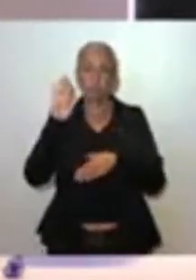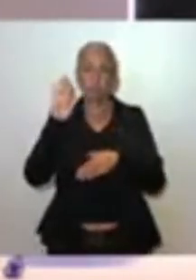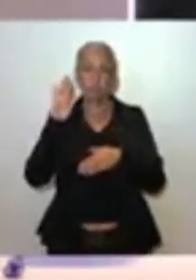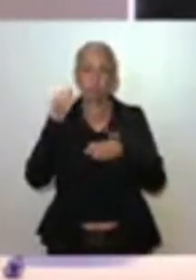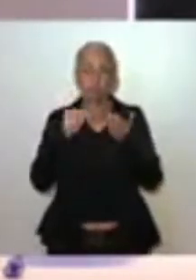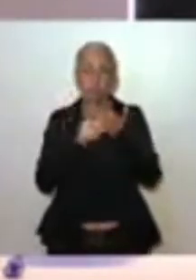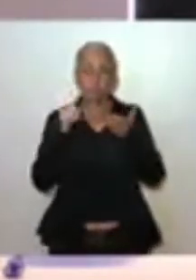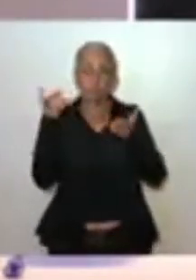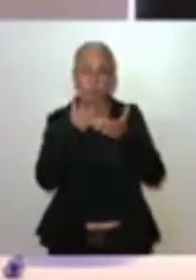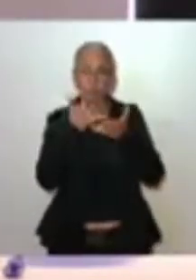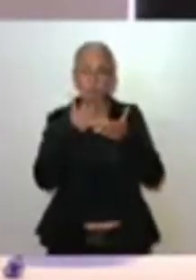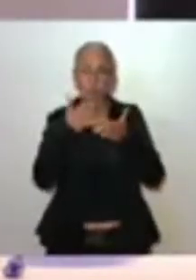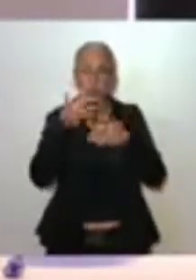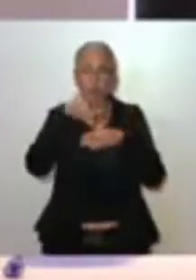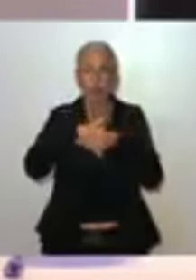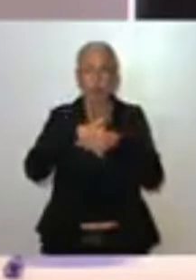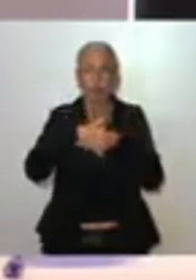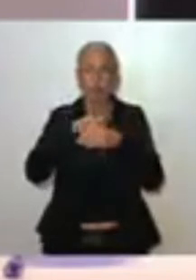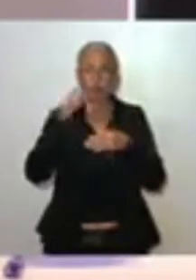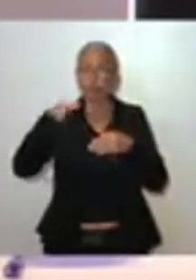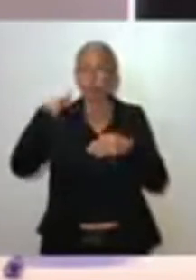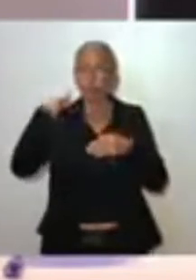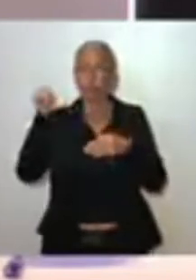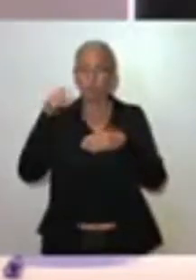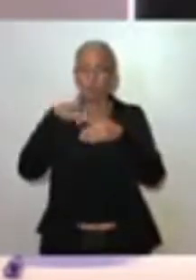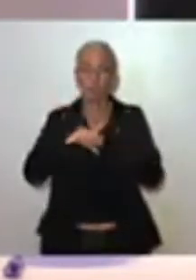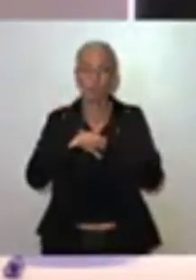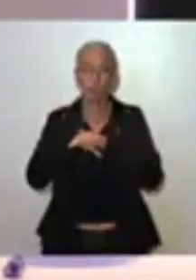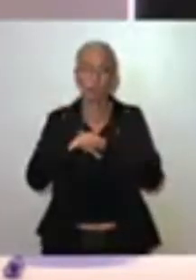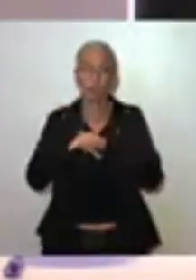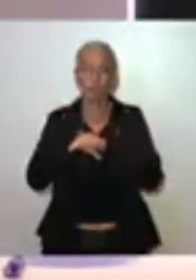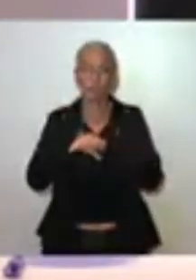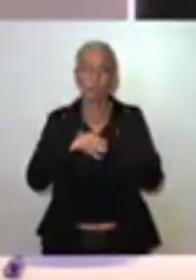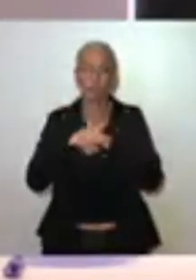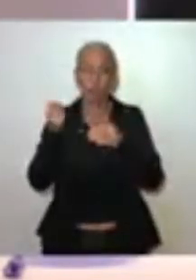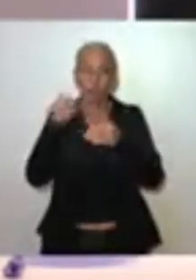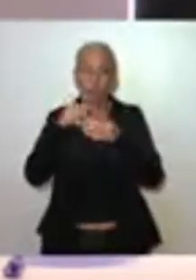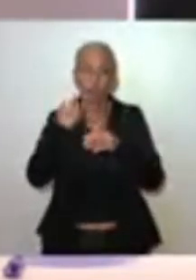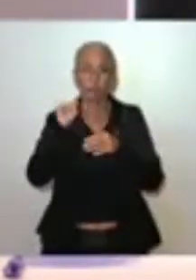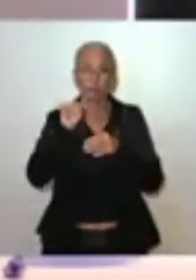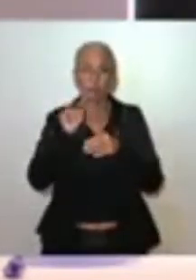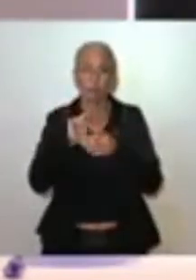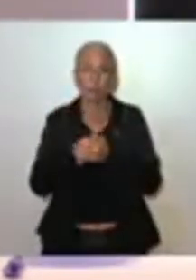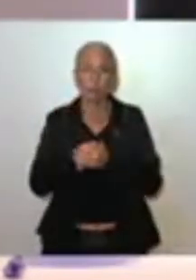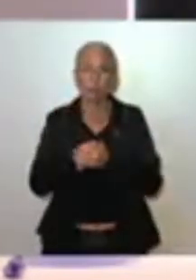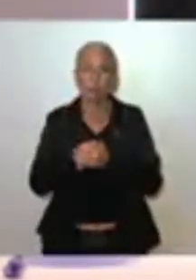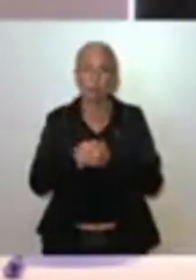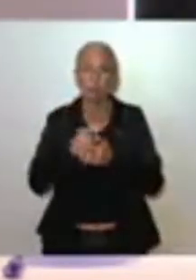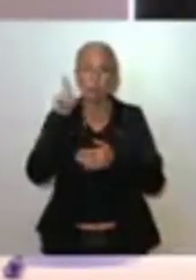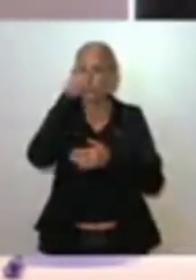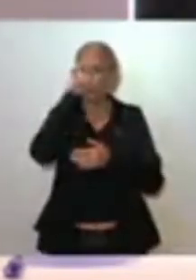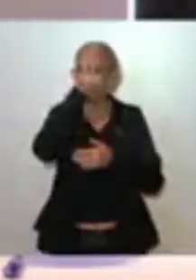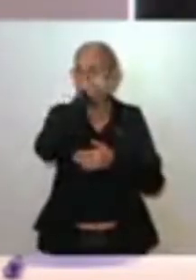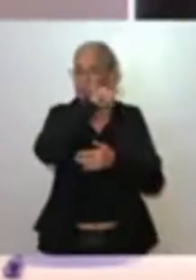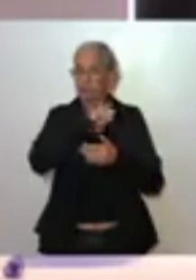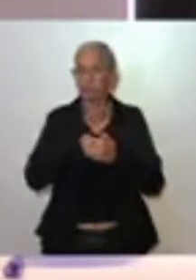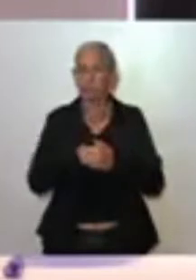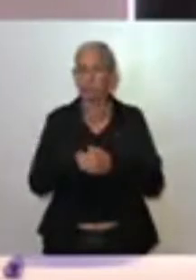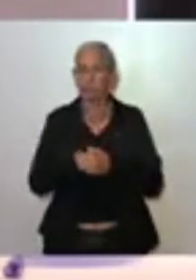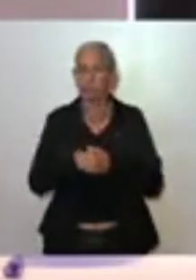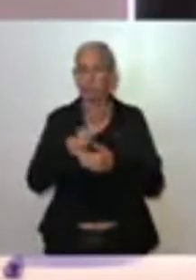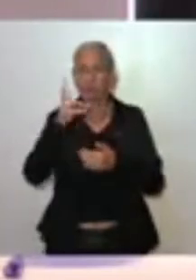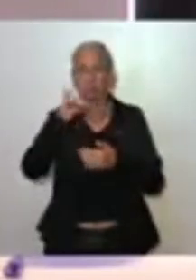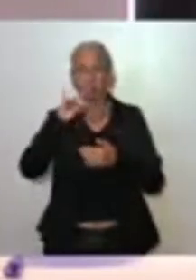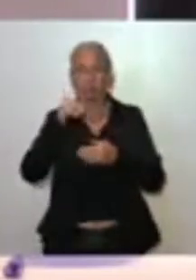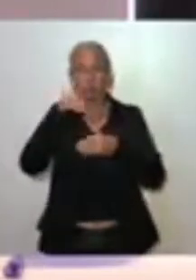essa urna nunca entra em rede portanto ela não é passível de acesso remoto no dia